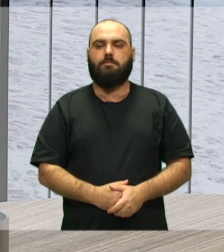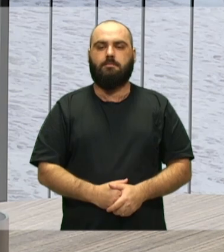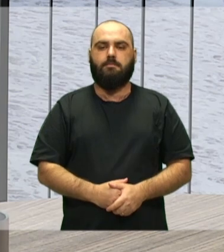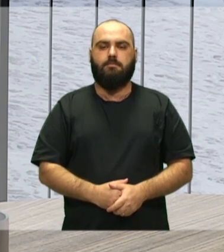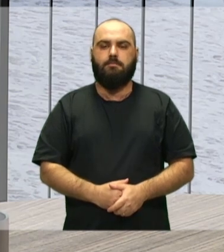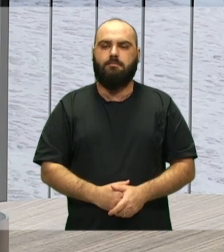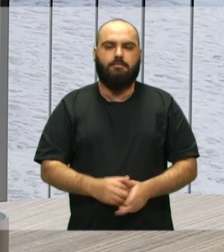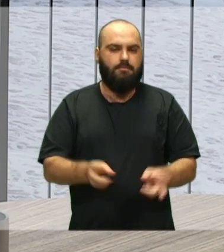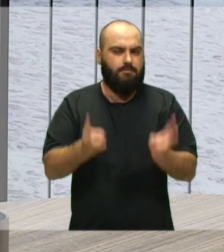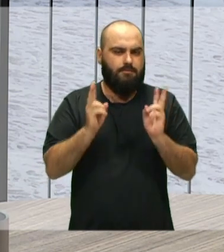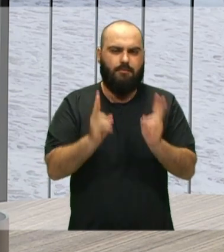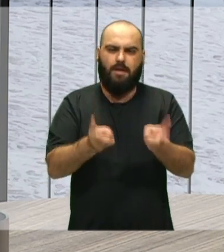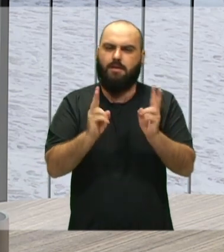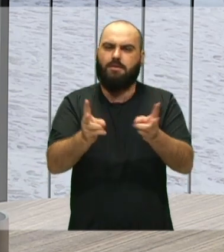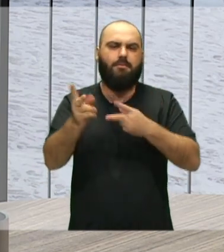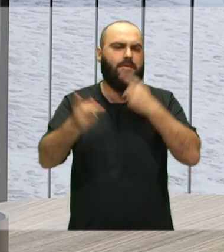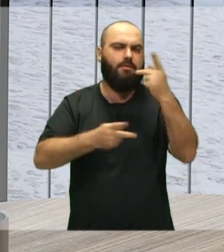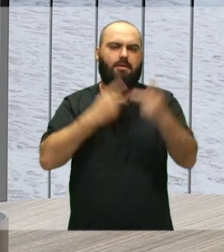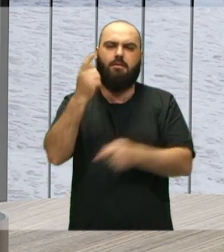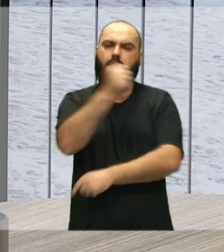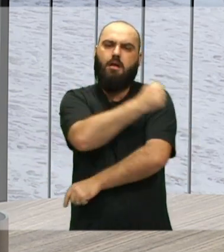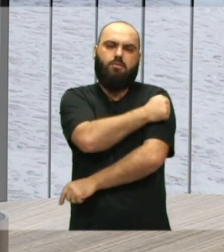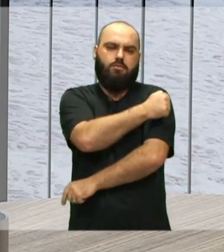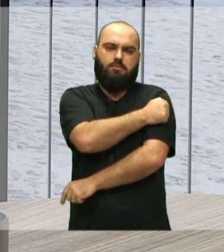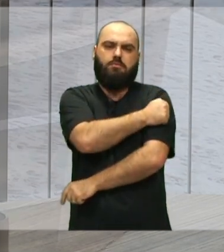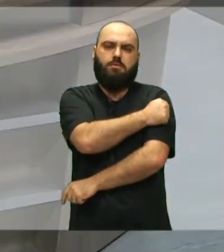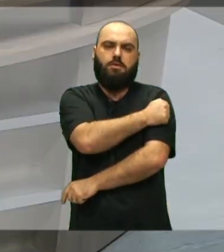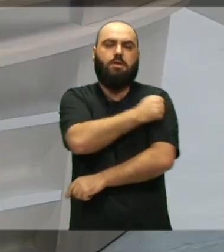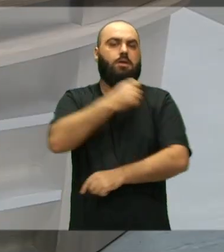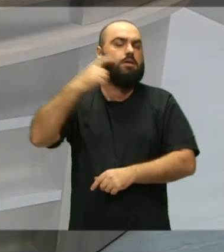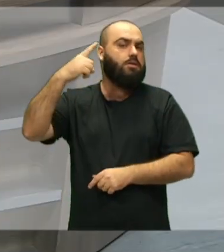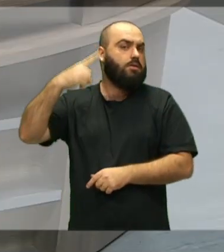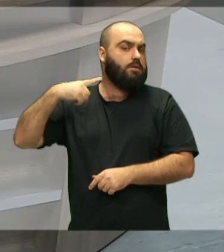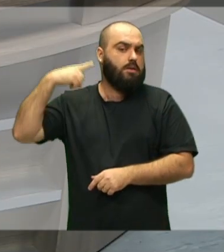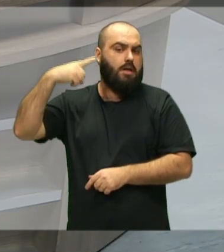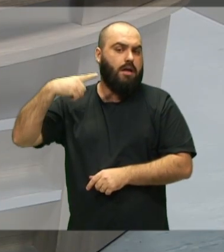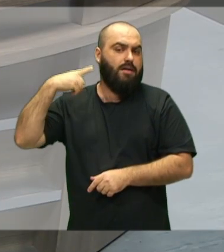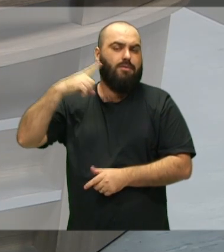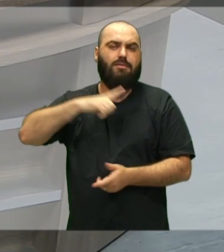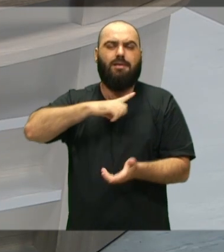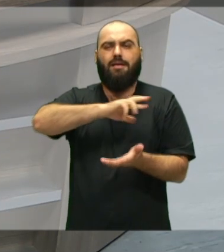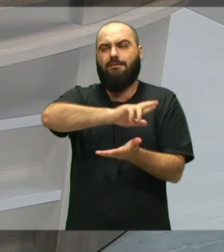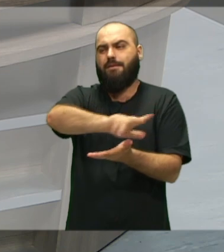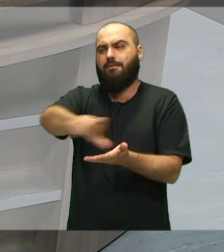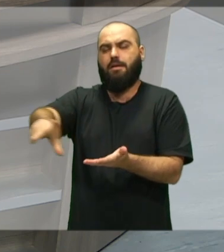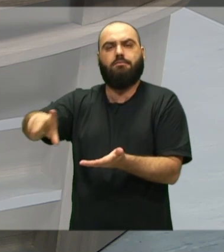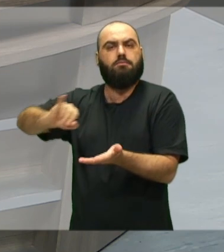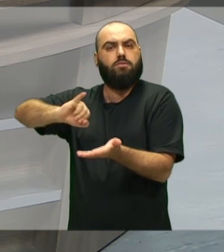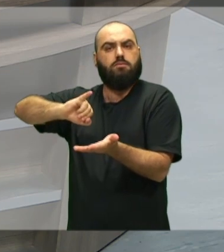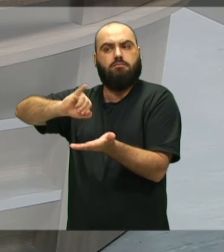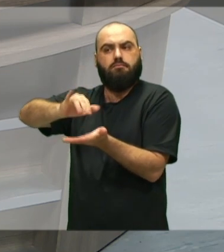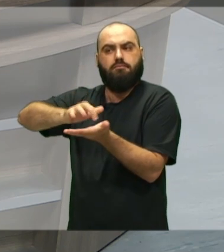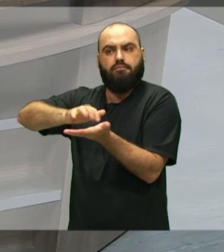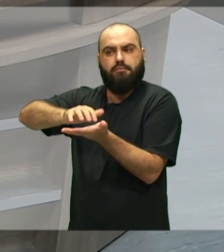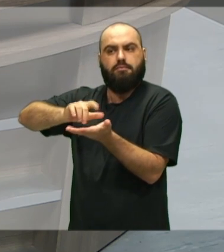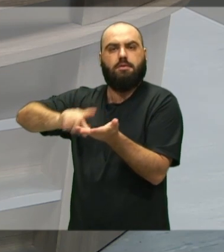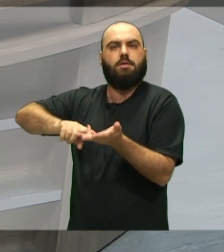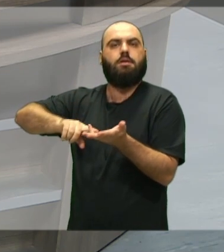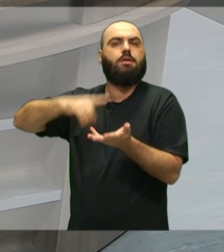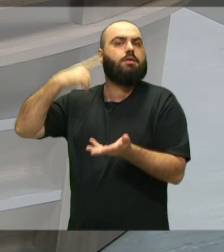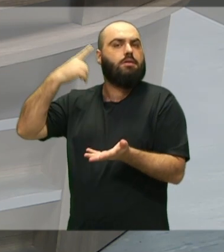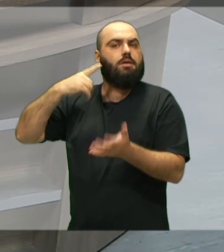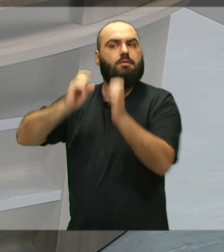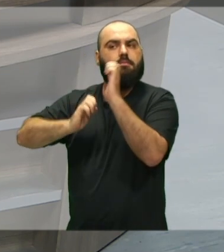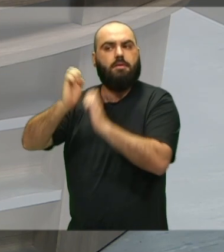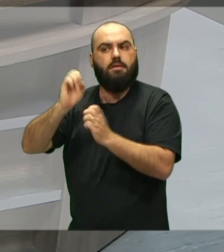alunos que no direito tem vários ramos. Muito bem. Tem o direito tributário, tem o direito empresarial, tem o